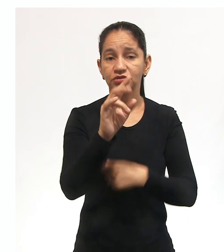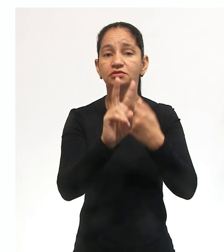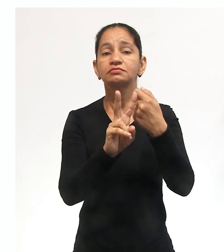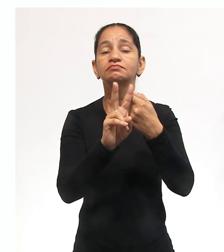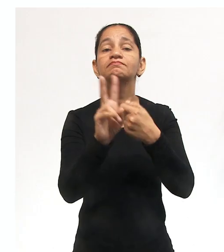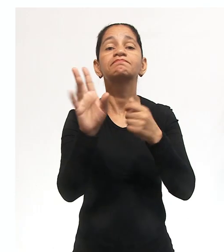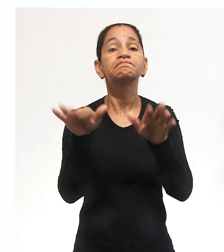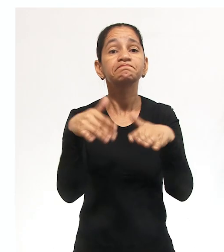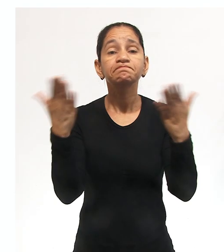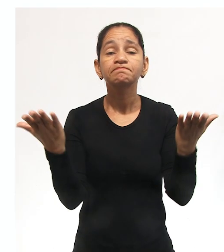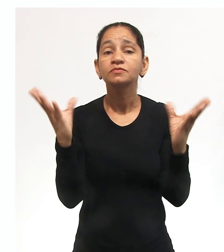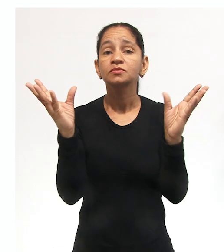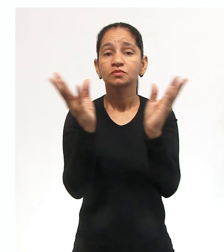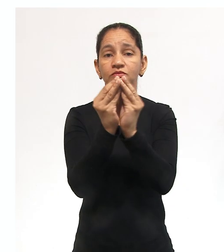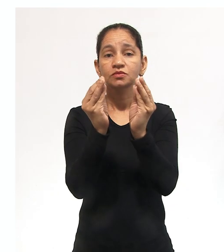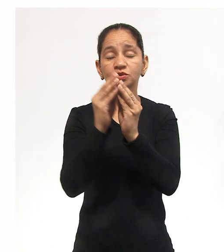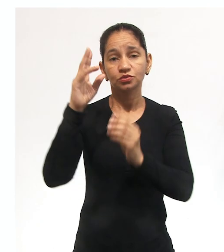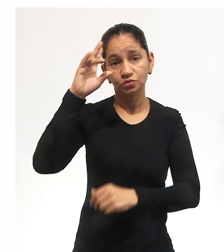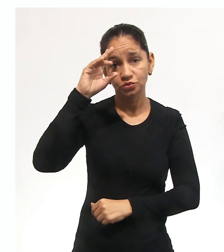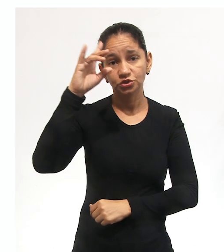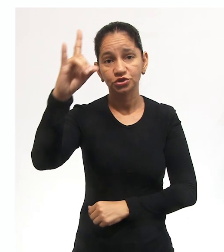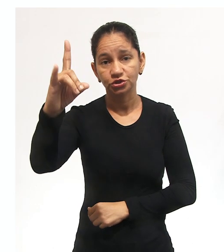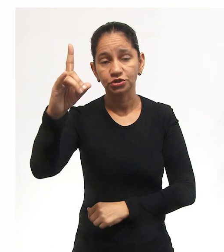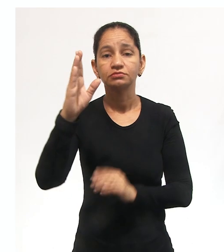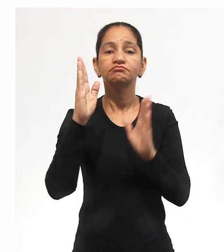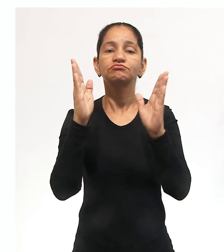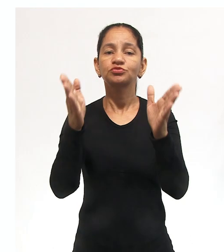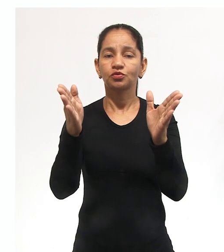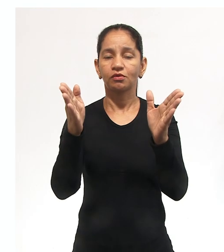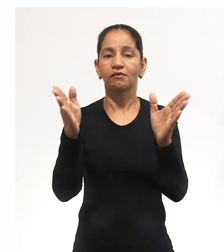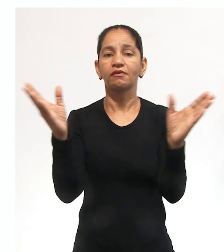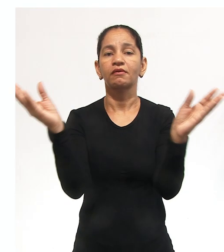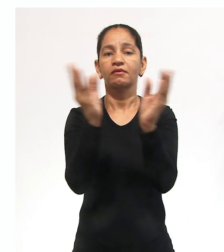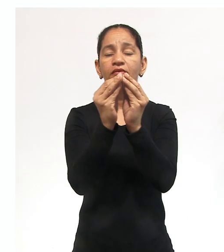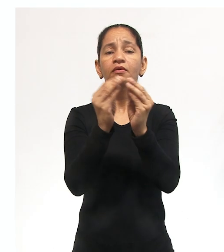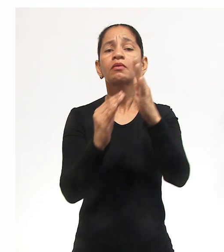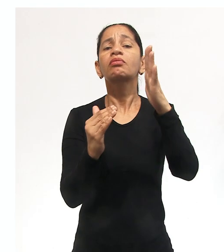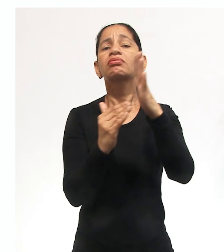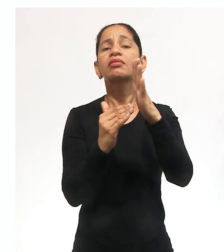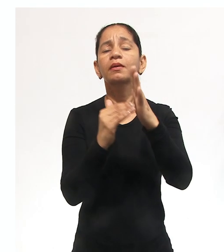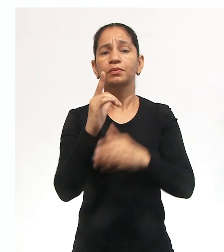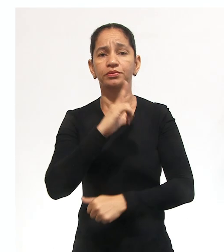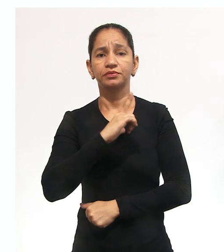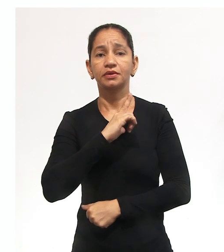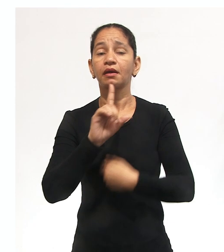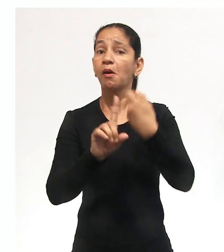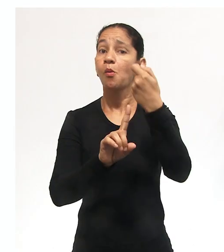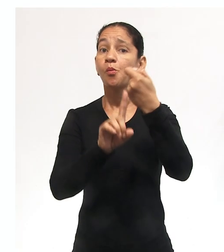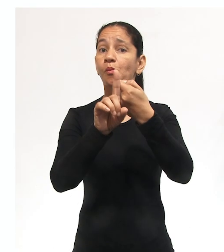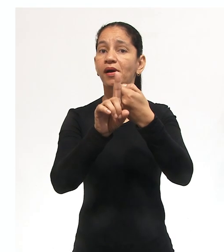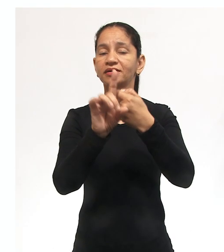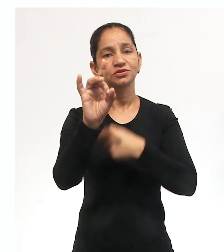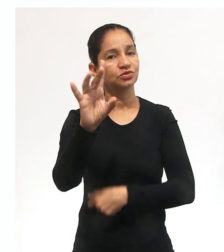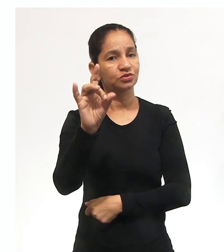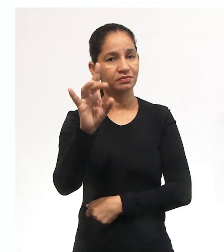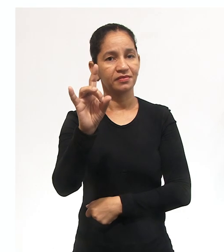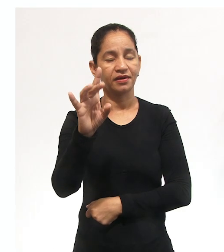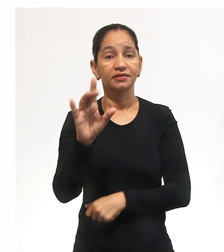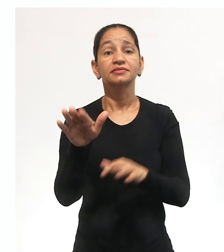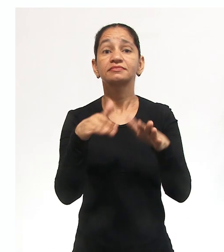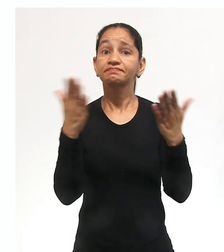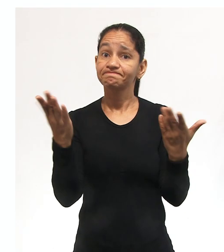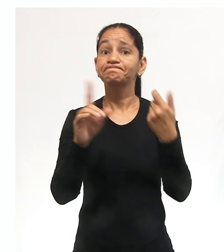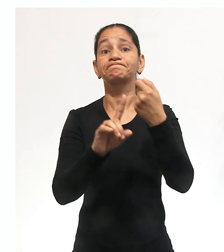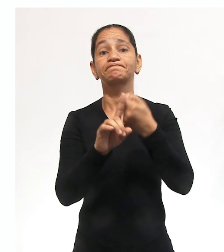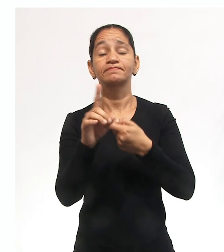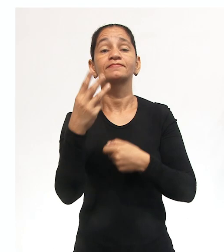dias, como já está tudo ao dia, né? E o prazo que eu tenho é de um mês. Ele está ao